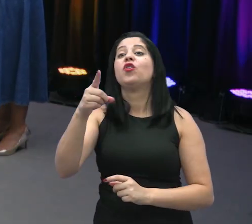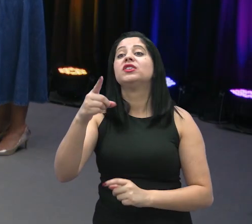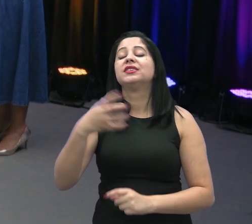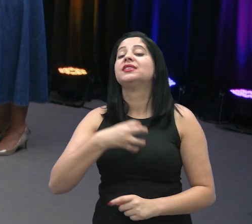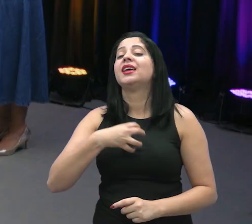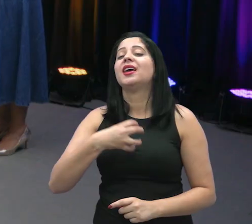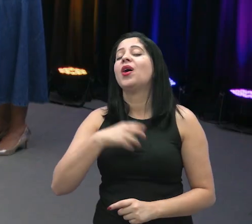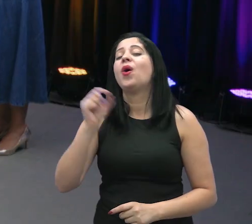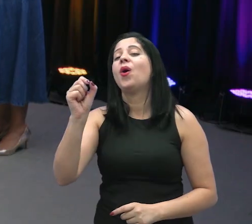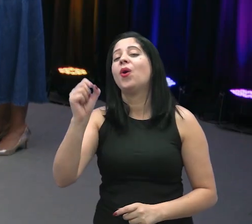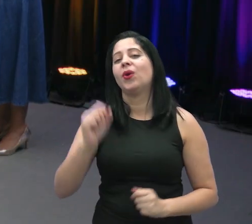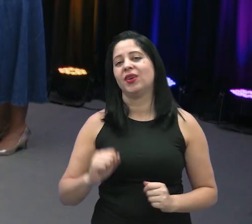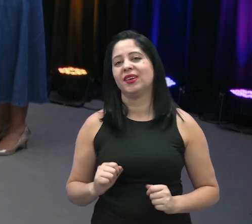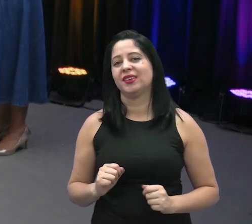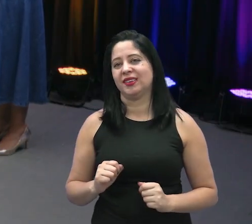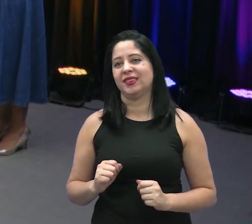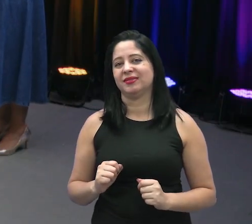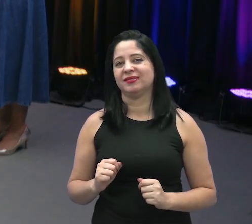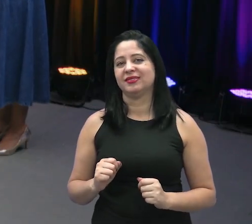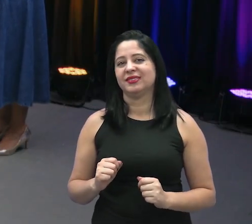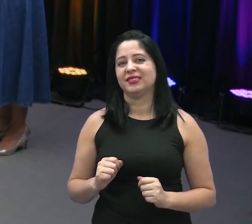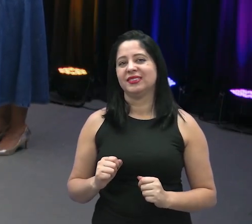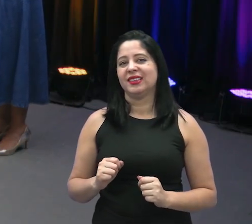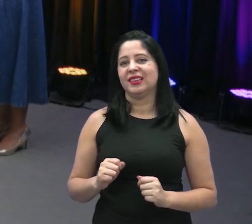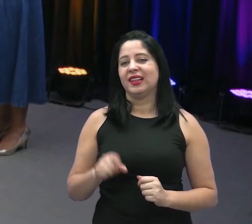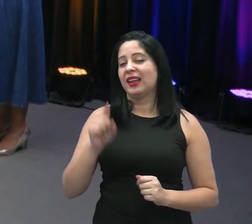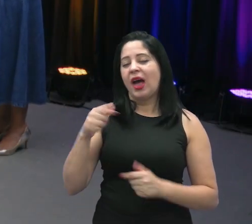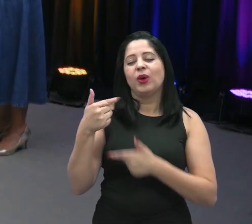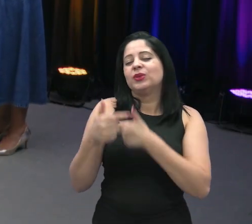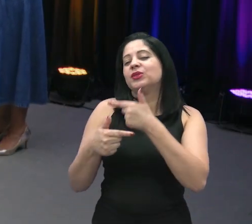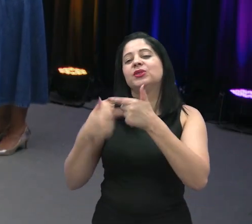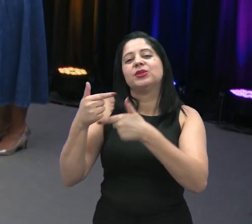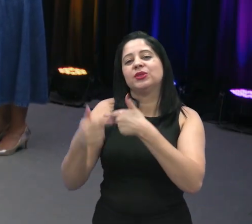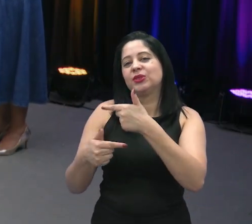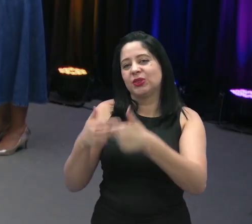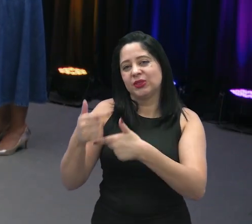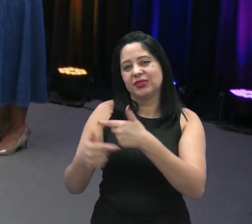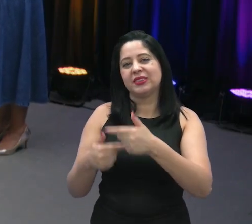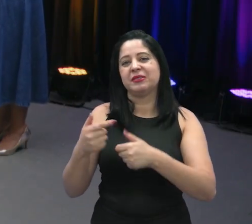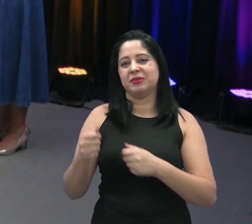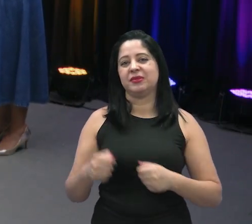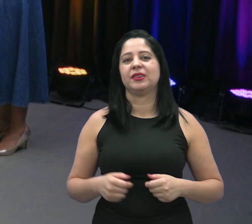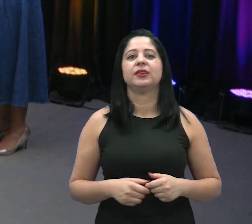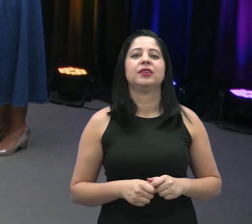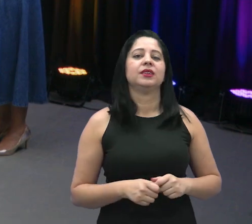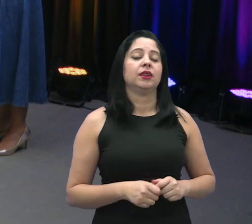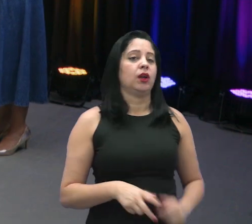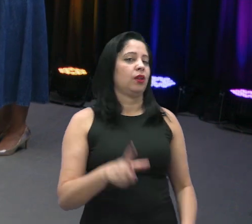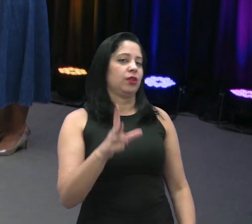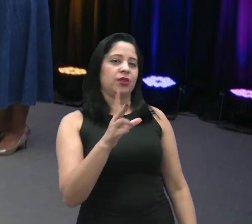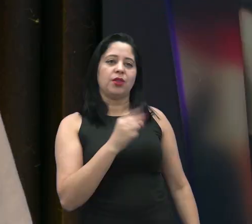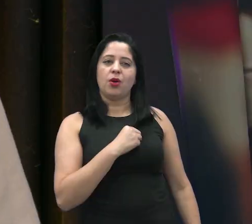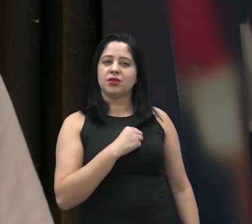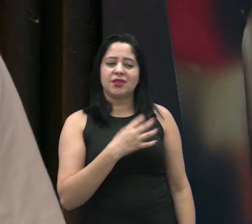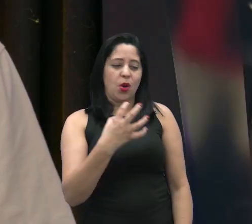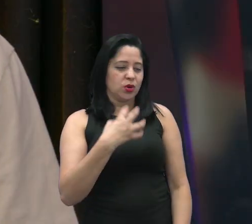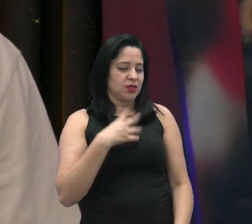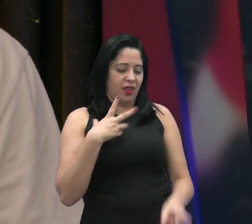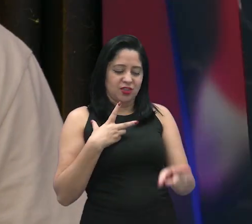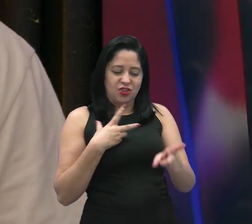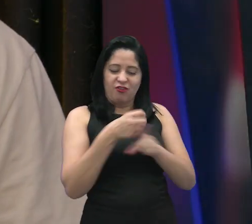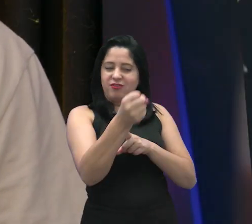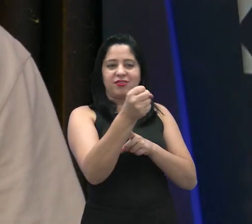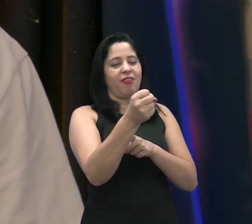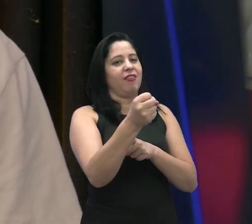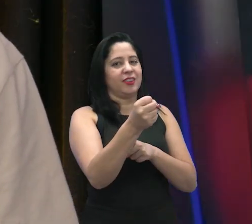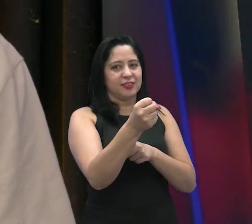Como foi para você, quanto pessoa, como foi ver o seu trabalho naquele lugar que é o auge do mundo da dança, né? Foi uma vitória muito